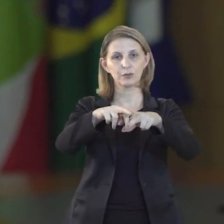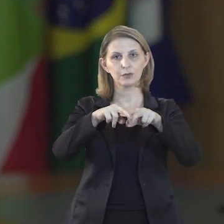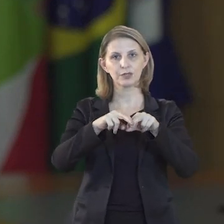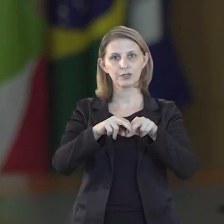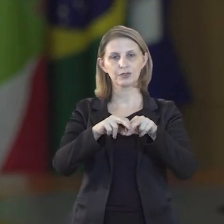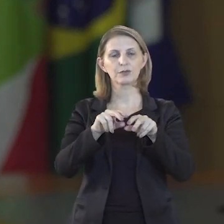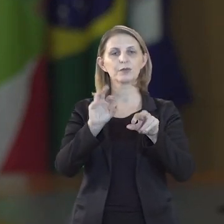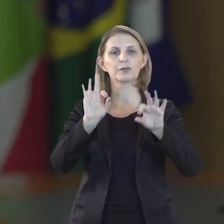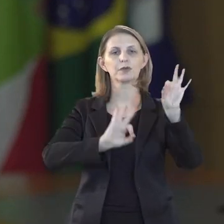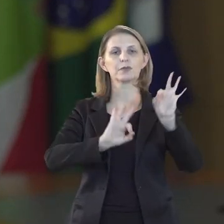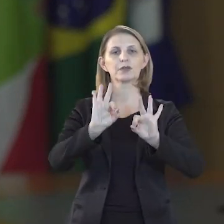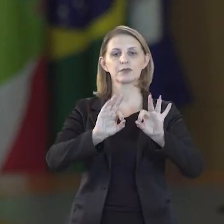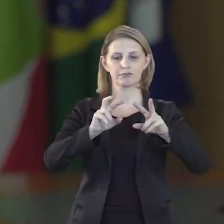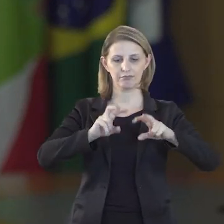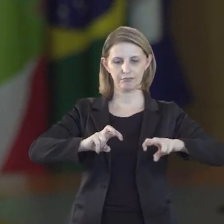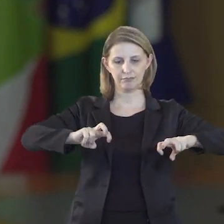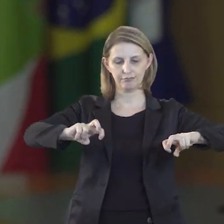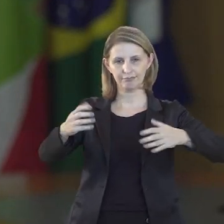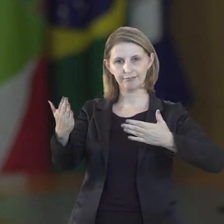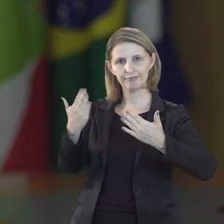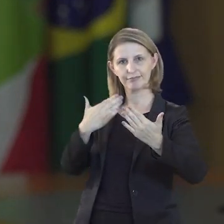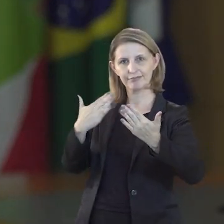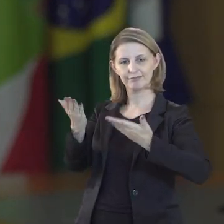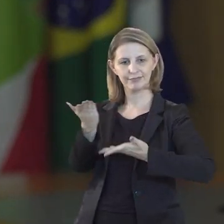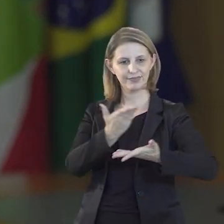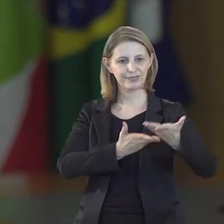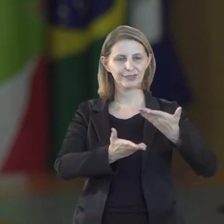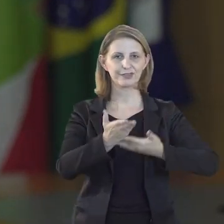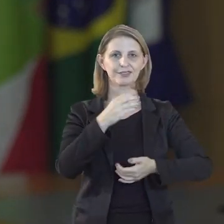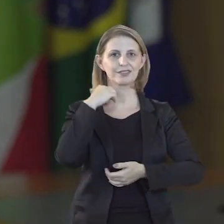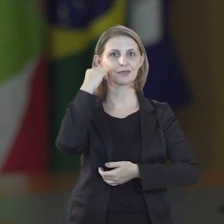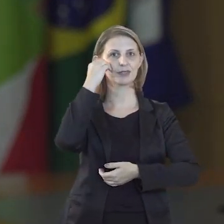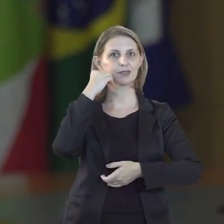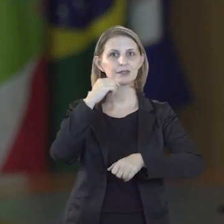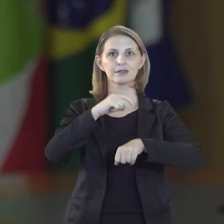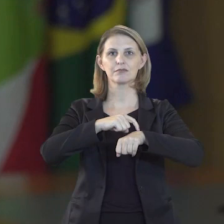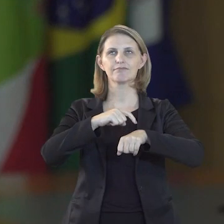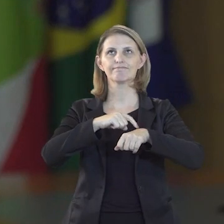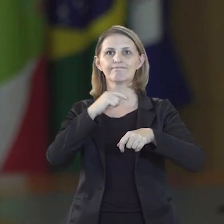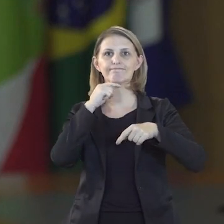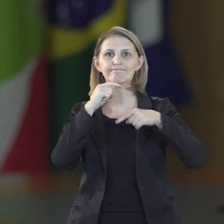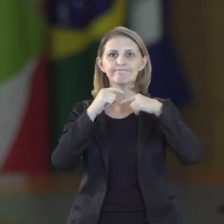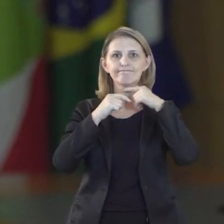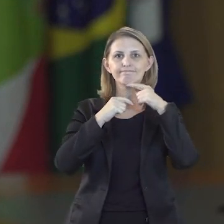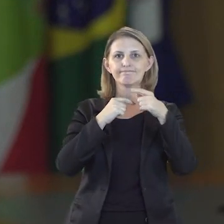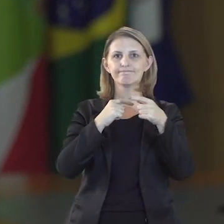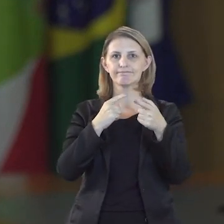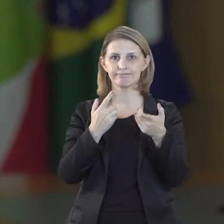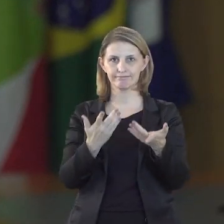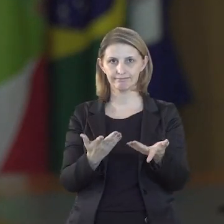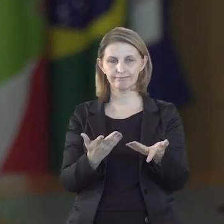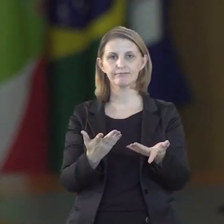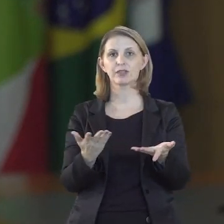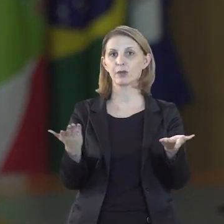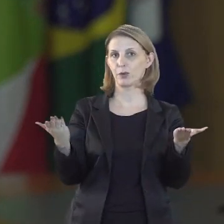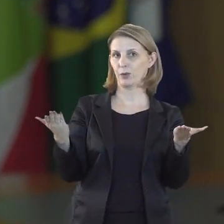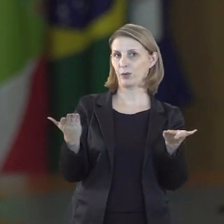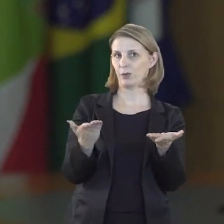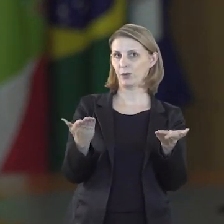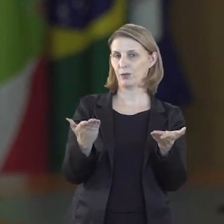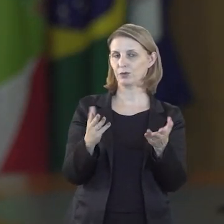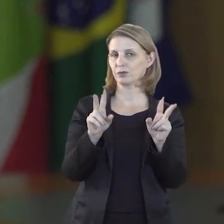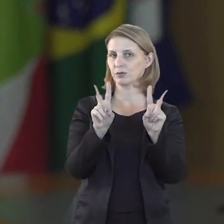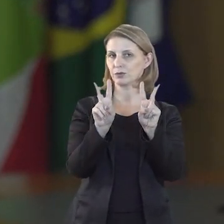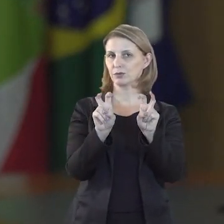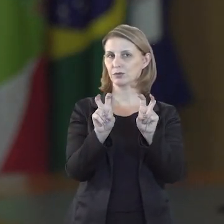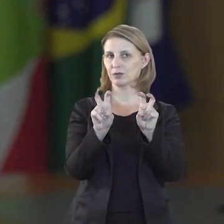isso, preparamos rodas de conversa para a troca de experiências neste momento de tantas dúvidas e incertezas.